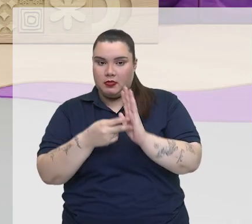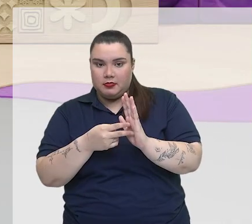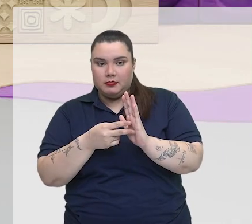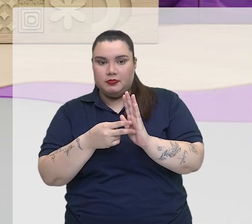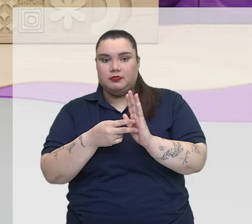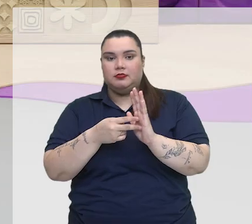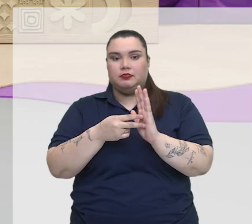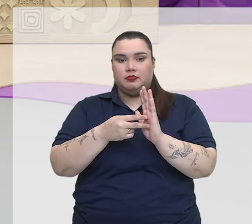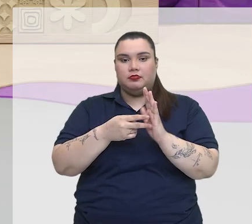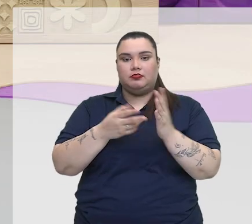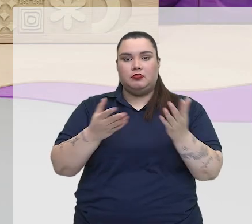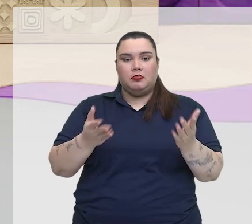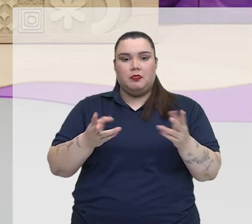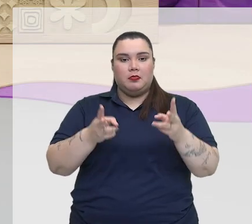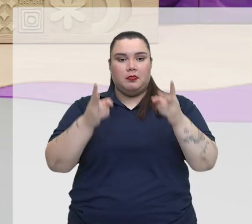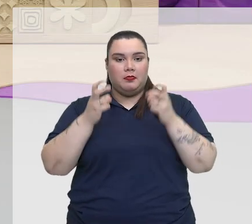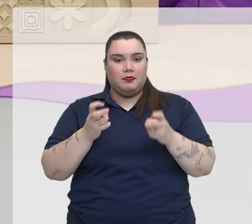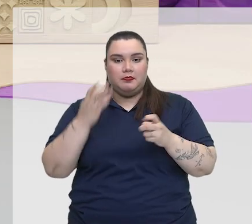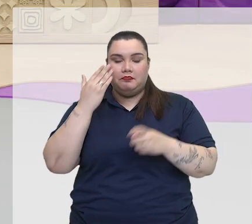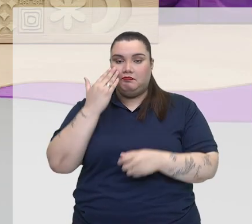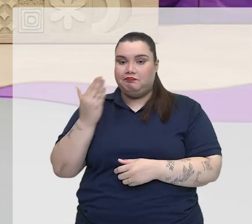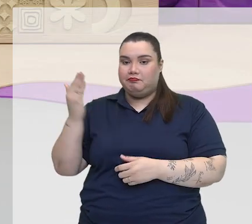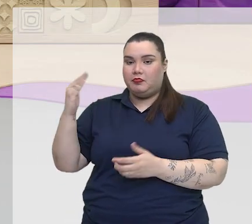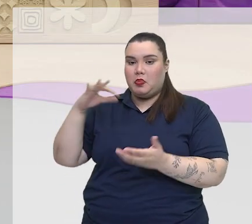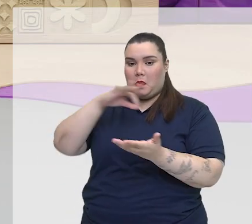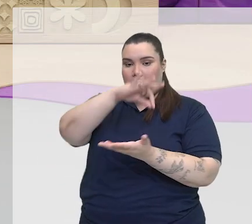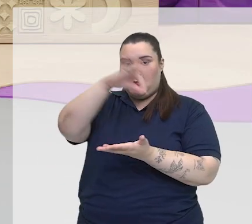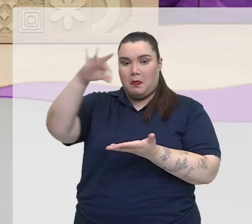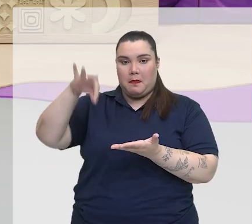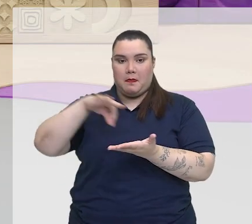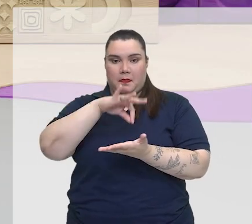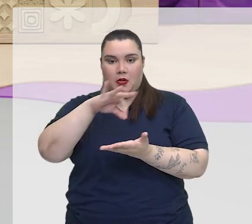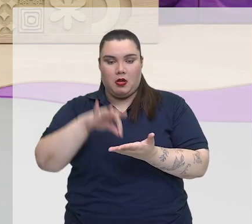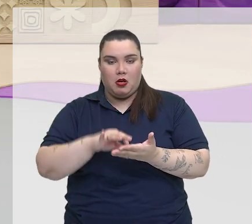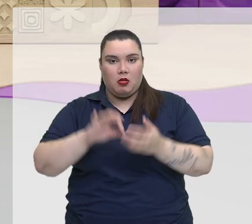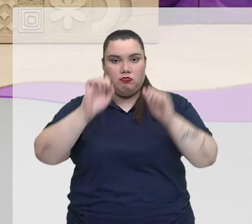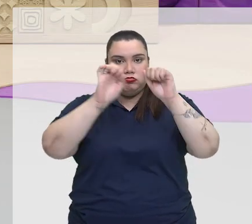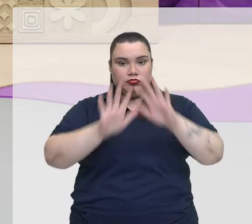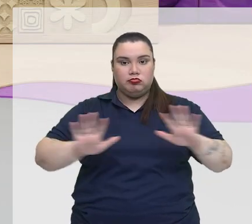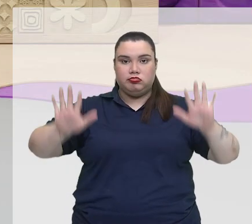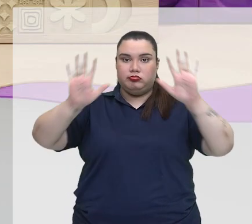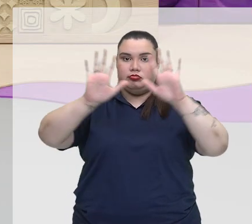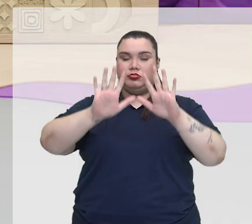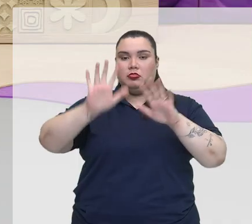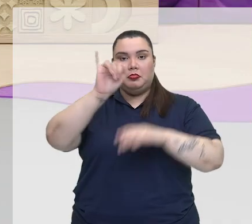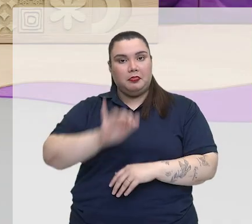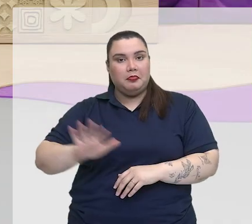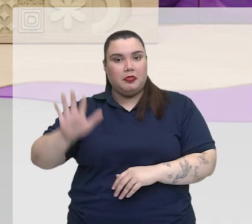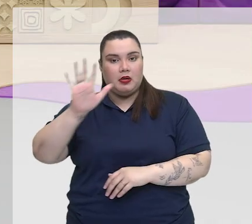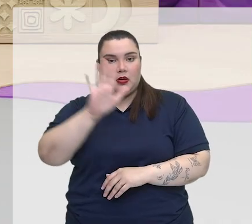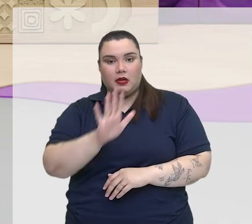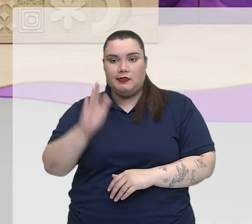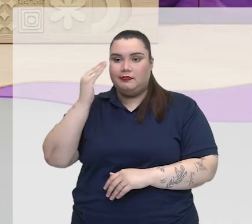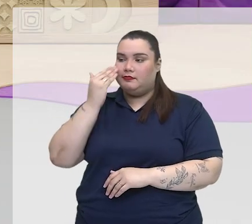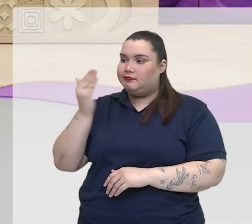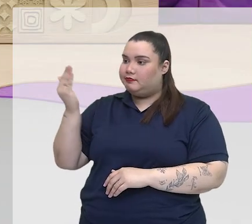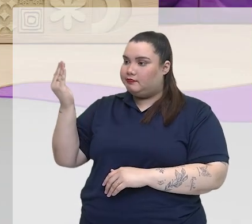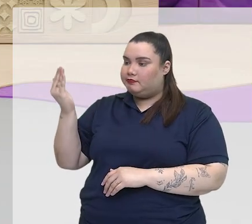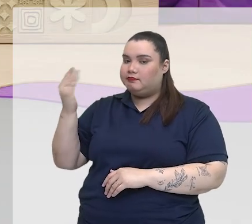fluxograma, olhando para este mapa que está aqui ao meu lado,